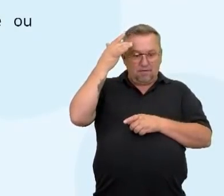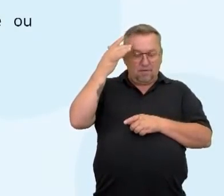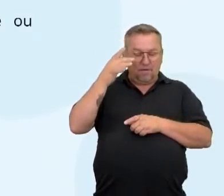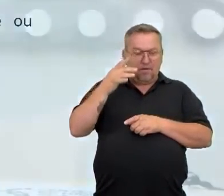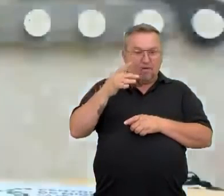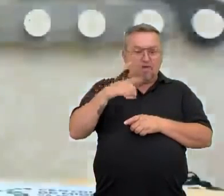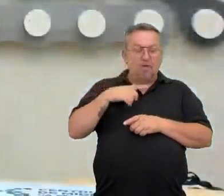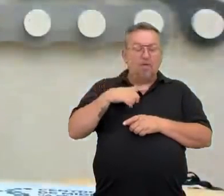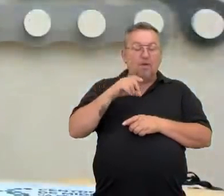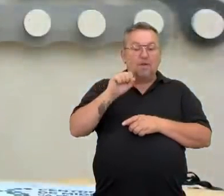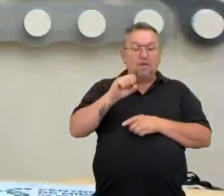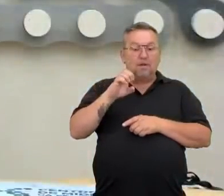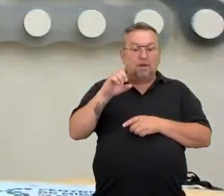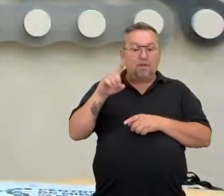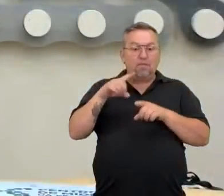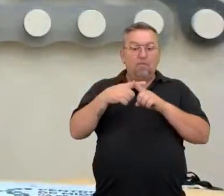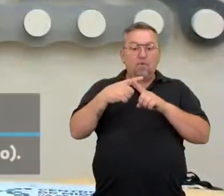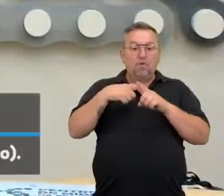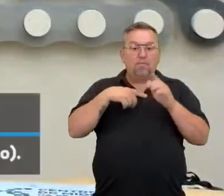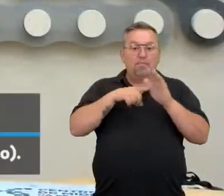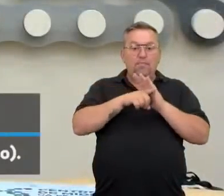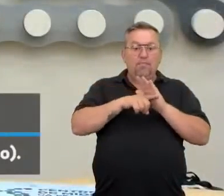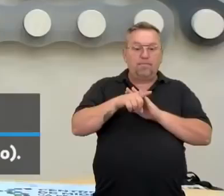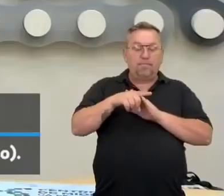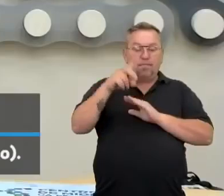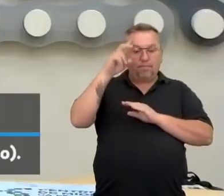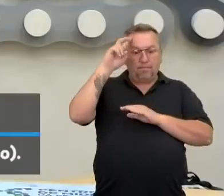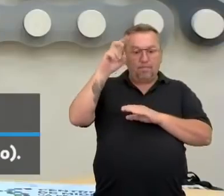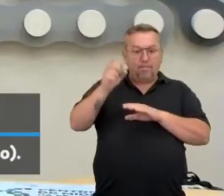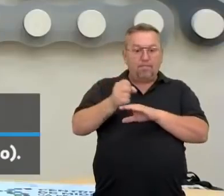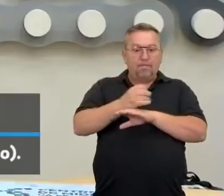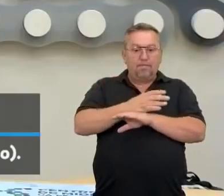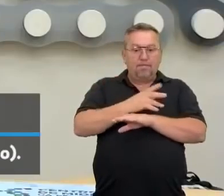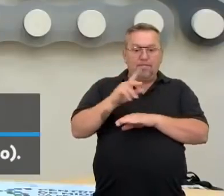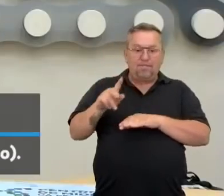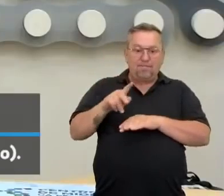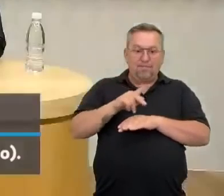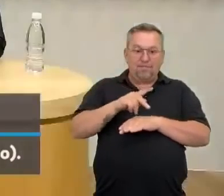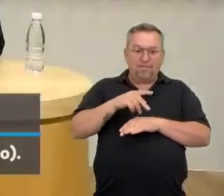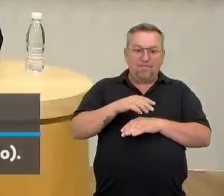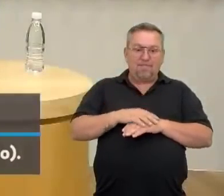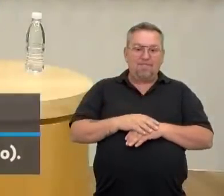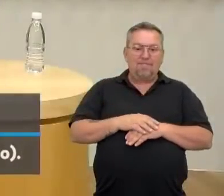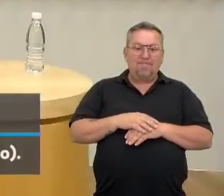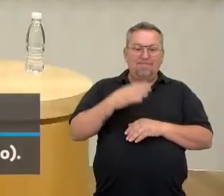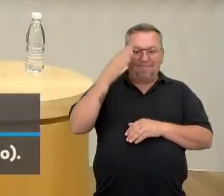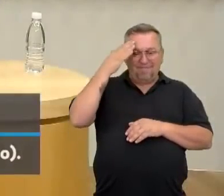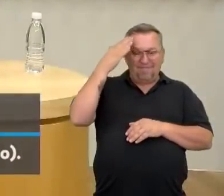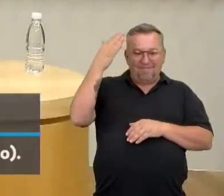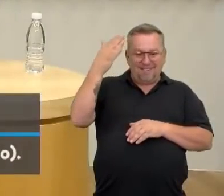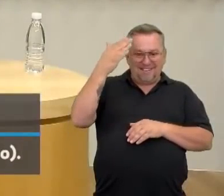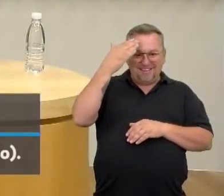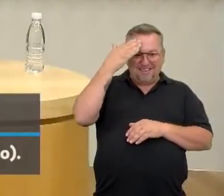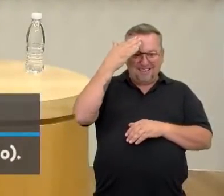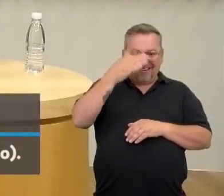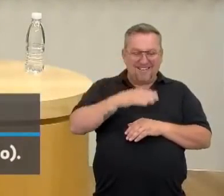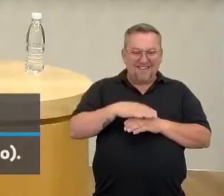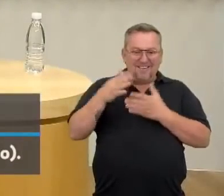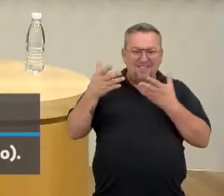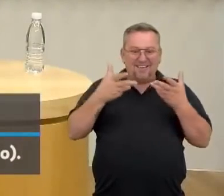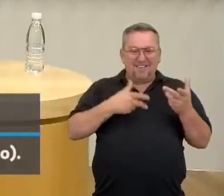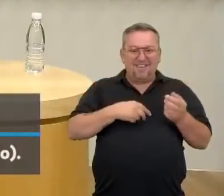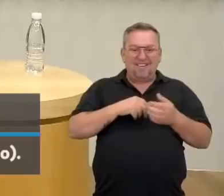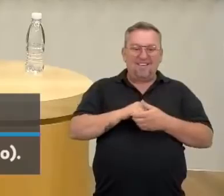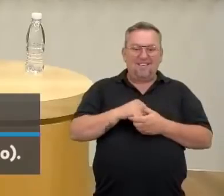sede, os alunos, porque tem um questionário sobre inteligência emocional. Muito obrigada, professora Márcia, valeu mesmo. Obrigada pelo convite,